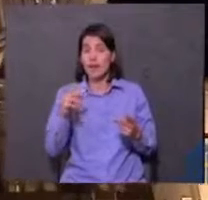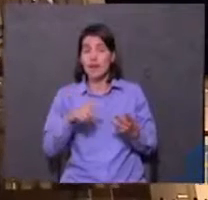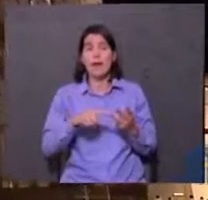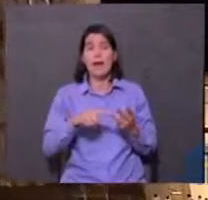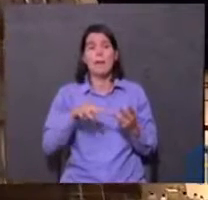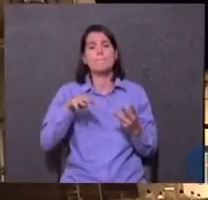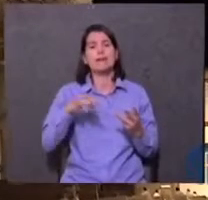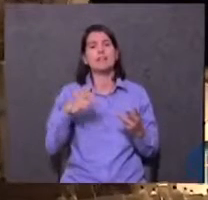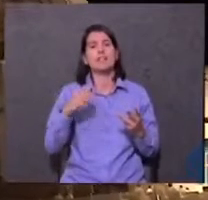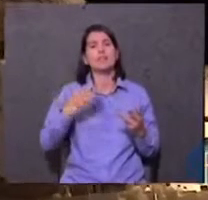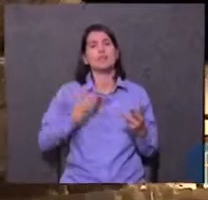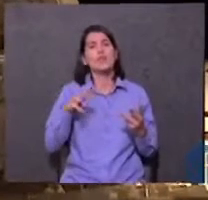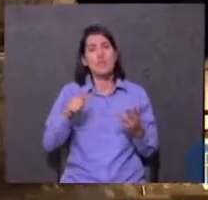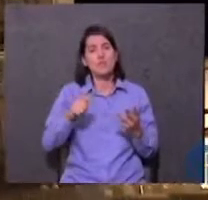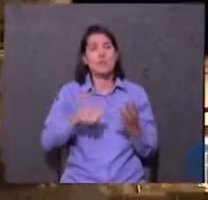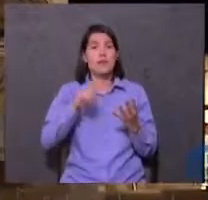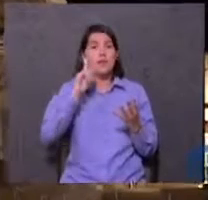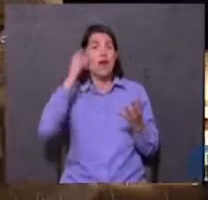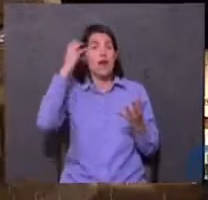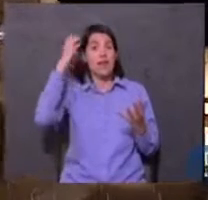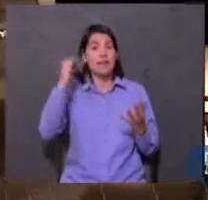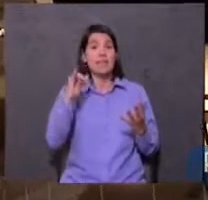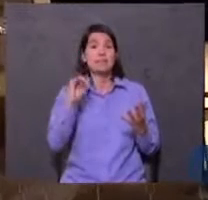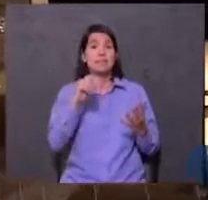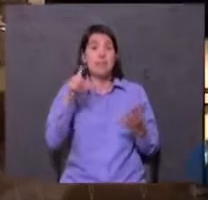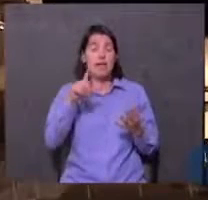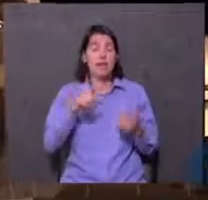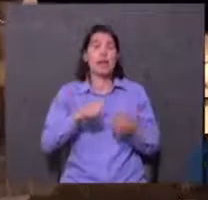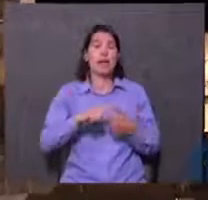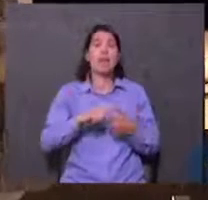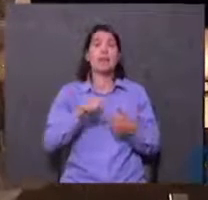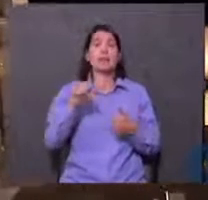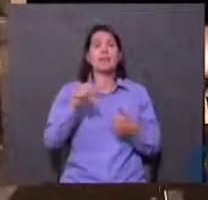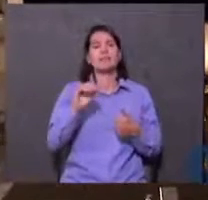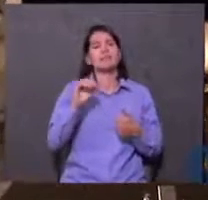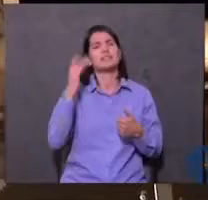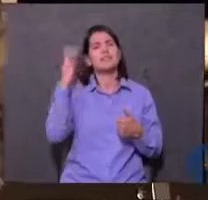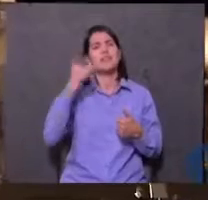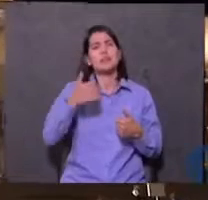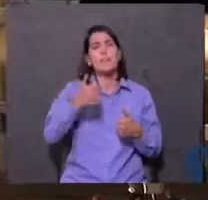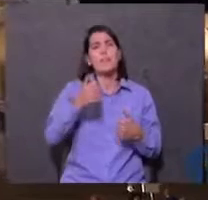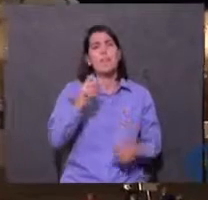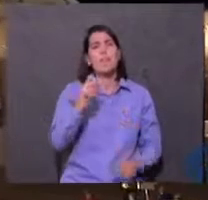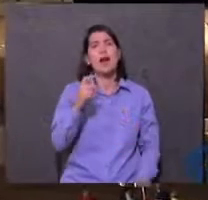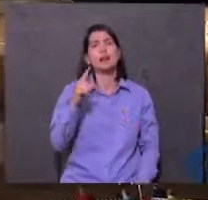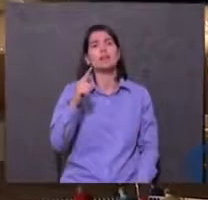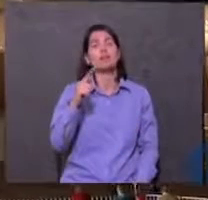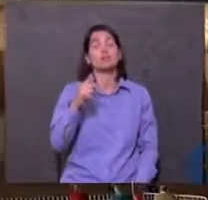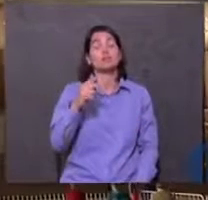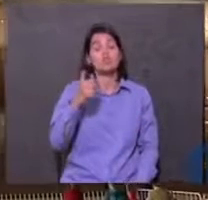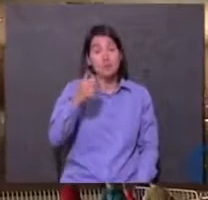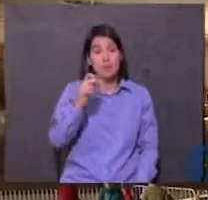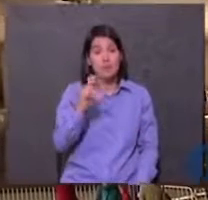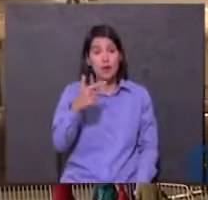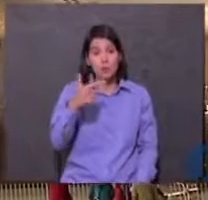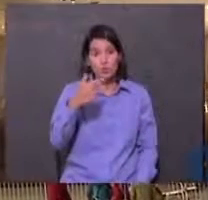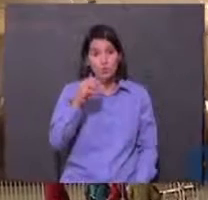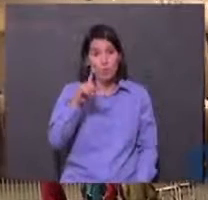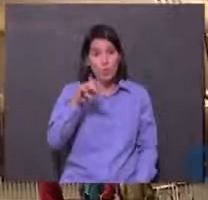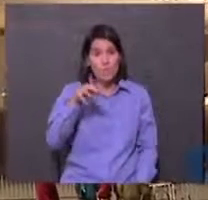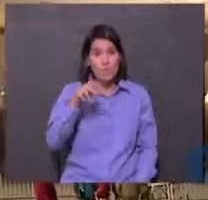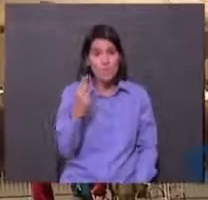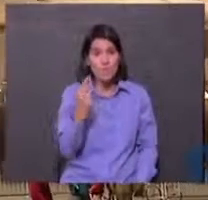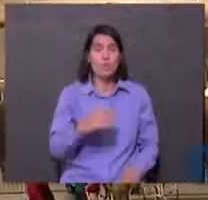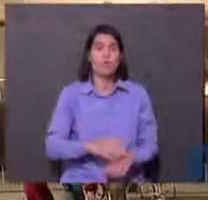Rainha Santa Isabel, Frei Bartolomeu dos Mártires e moitos outros, deu-nos a devoción a Nossa Senhora do Rosário